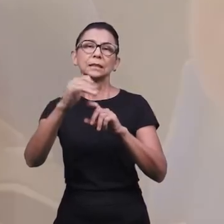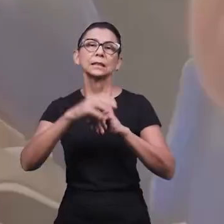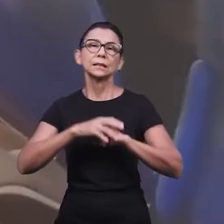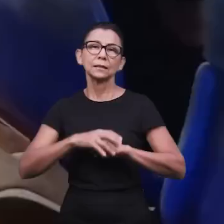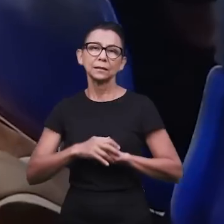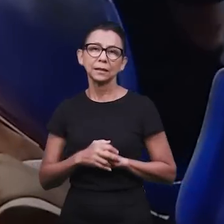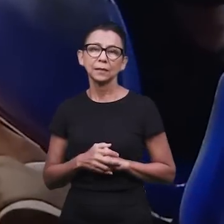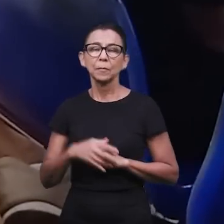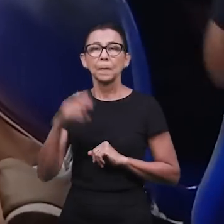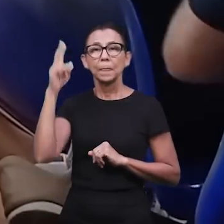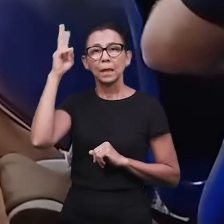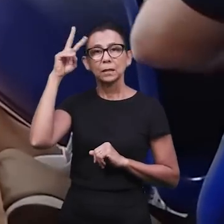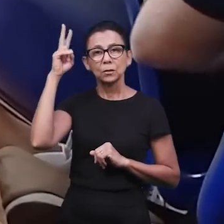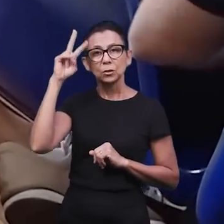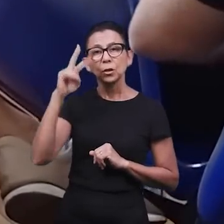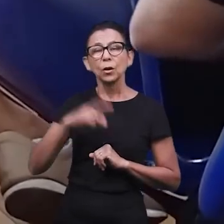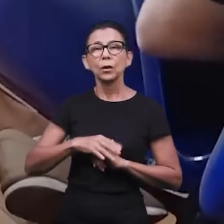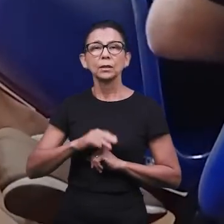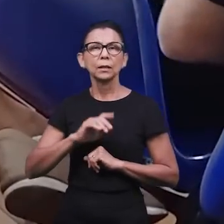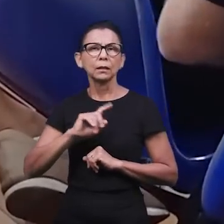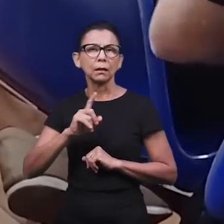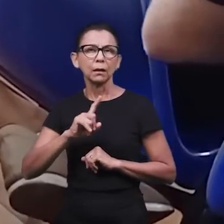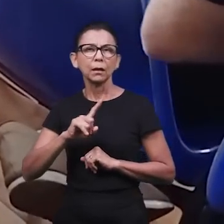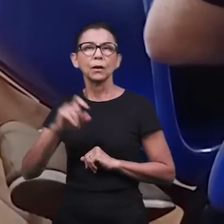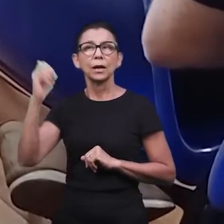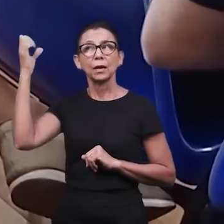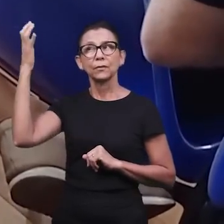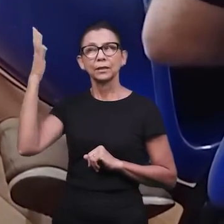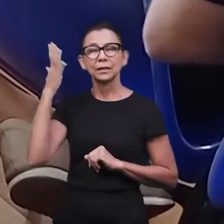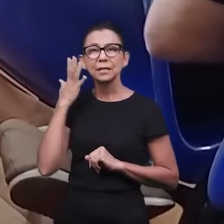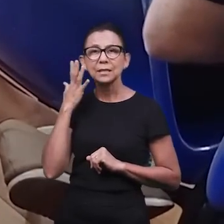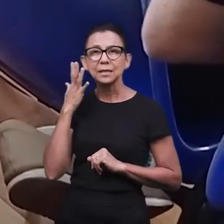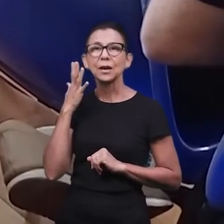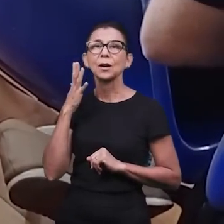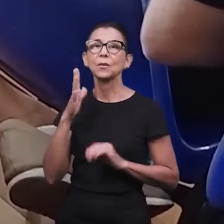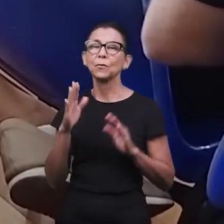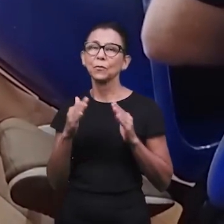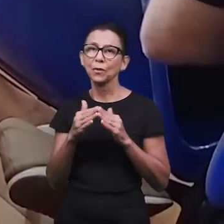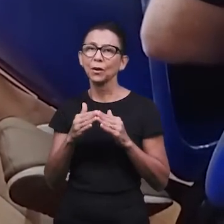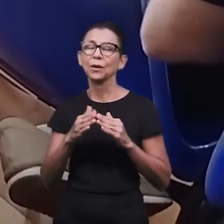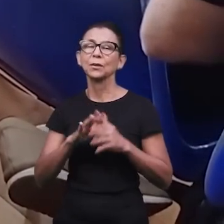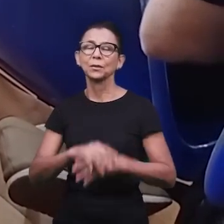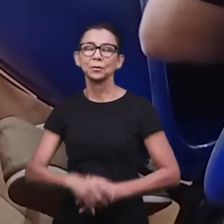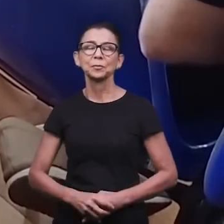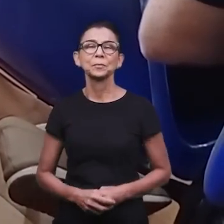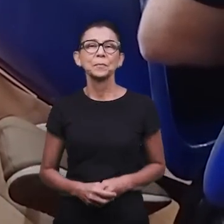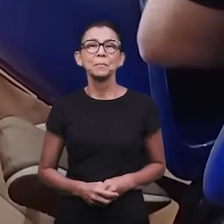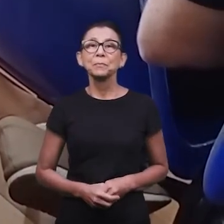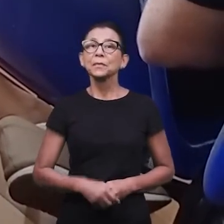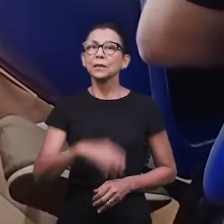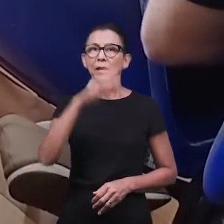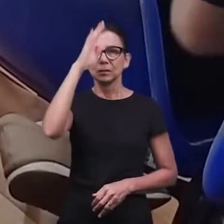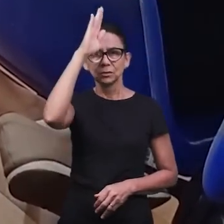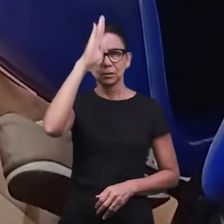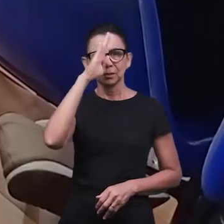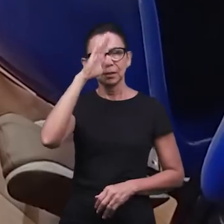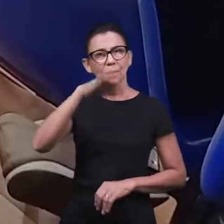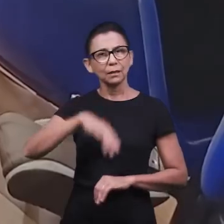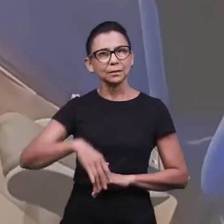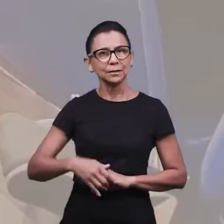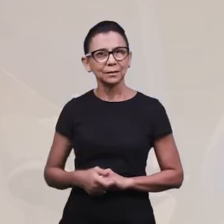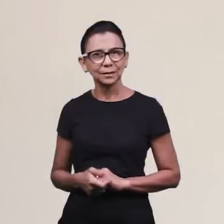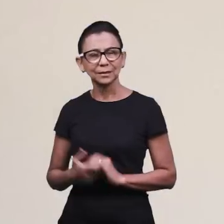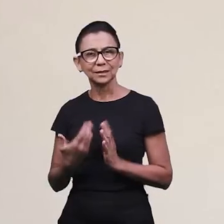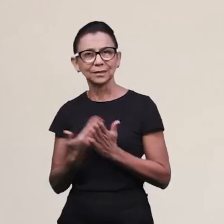revelação. A participação presencial é totalmente gratuita e vem trazendo grandes frutos para os